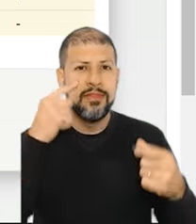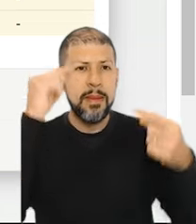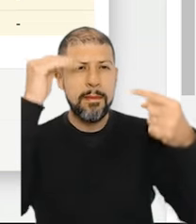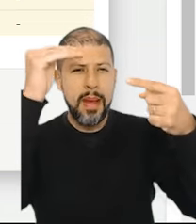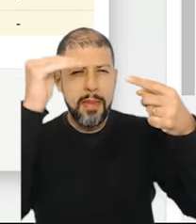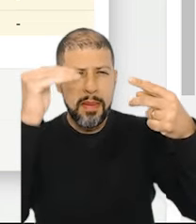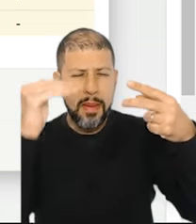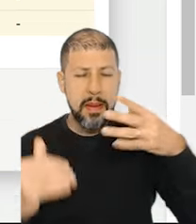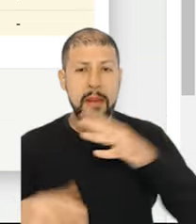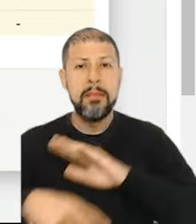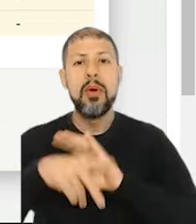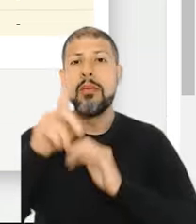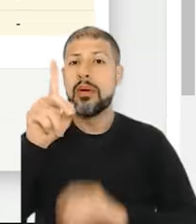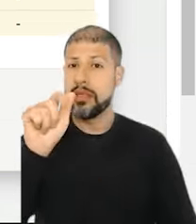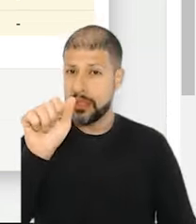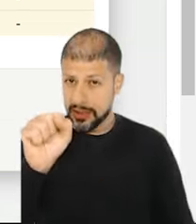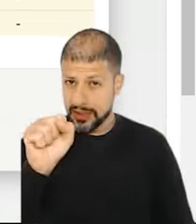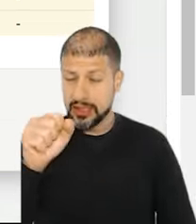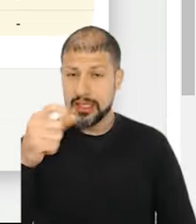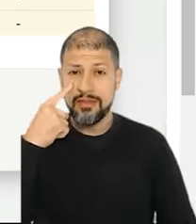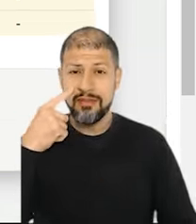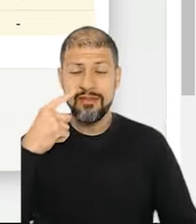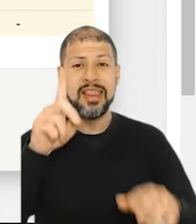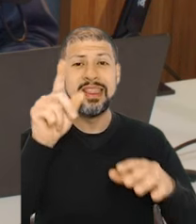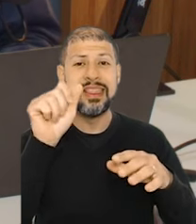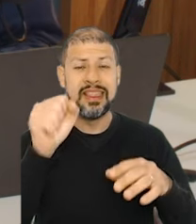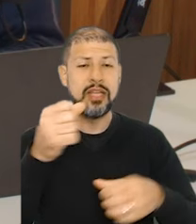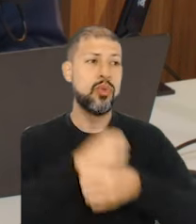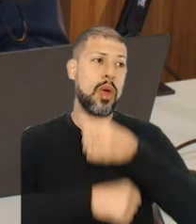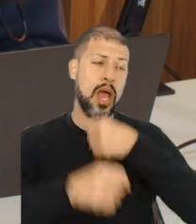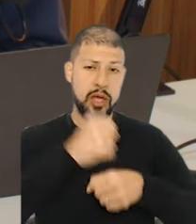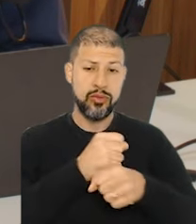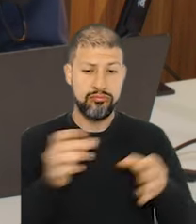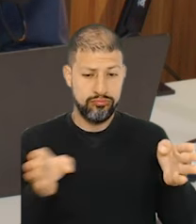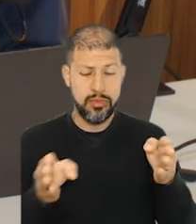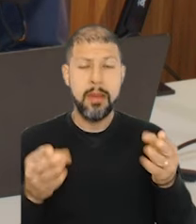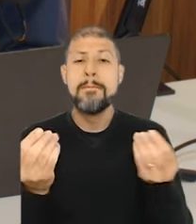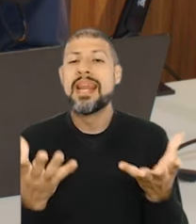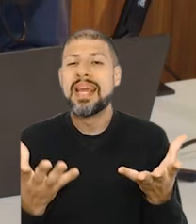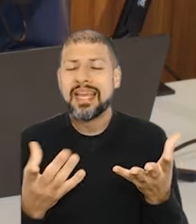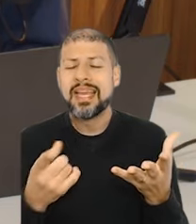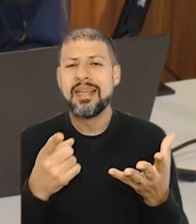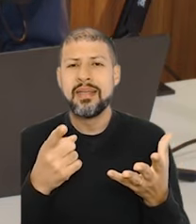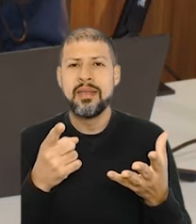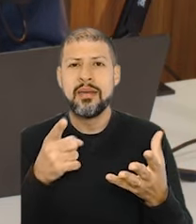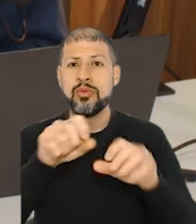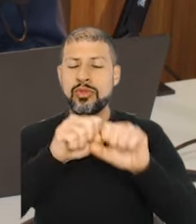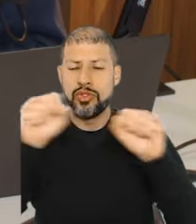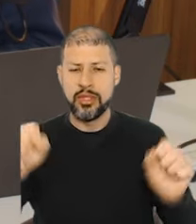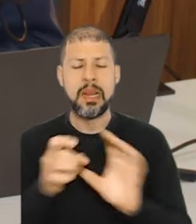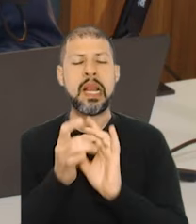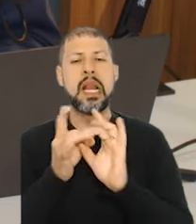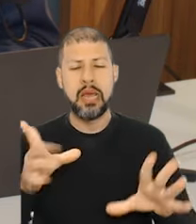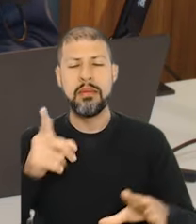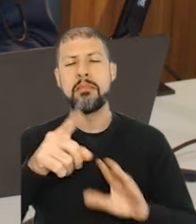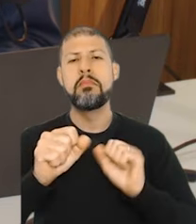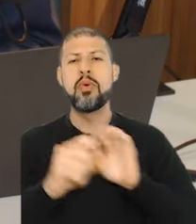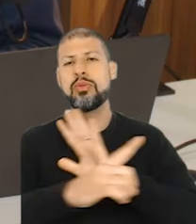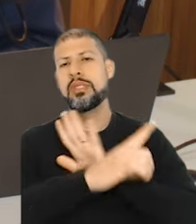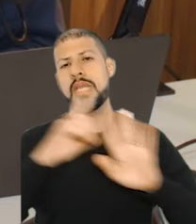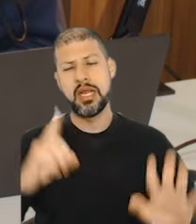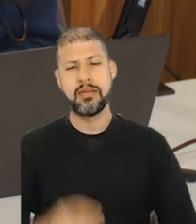do das ele tem que apurar os das do ano anterior para depois o sistema deixar apto a fazer a a